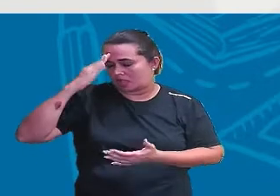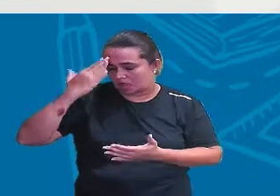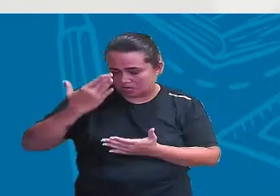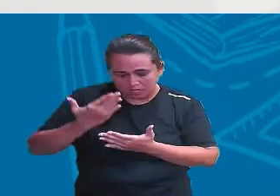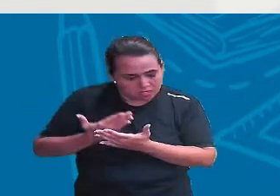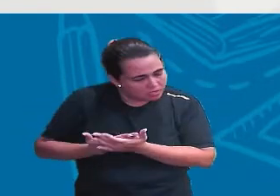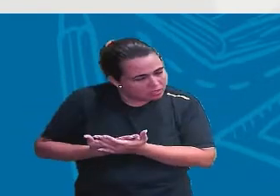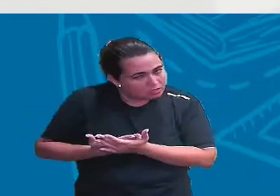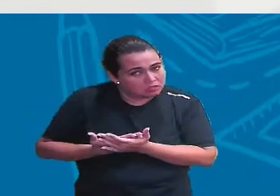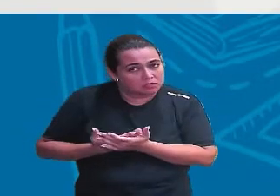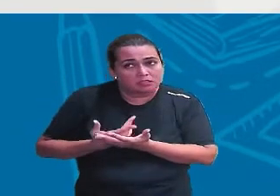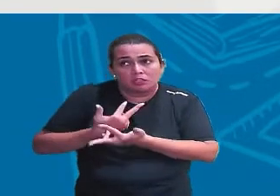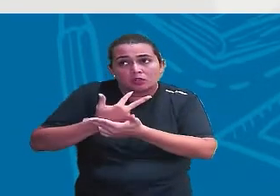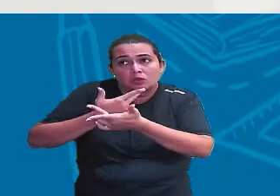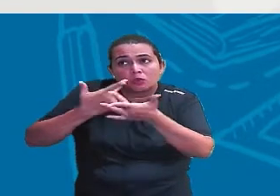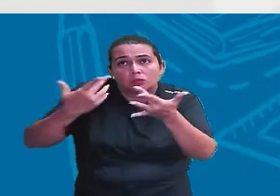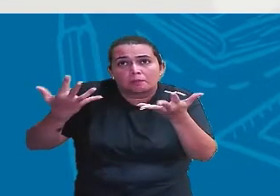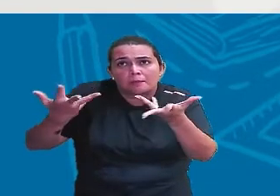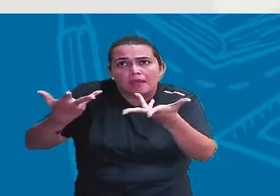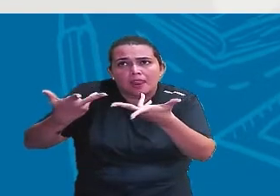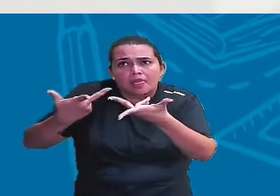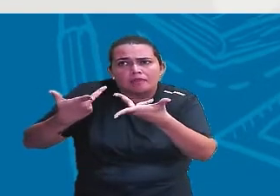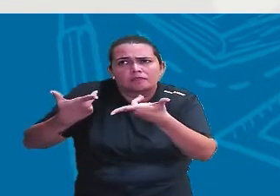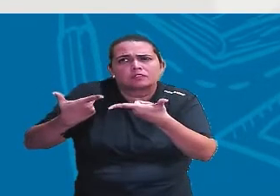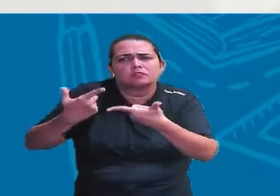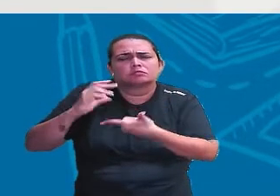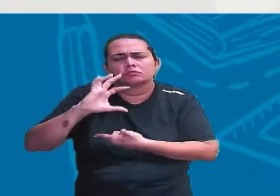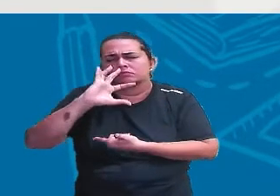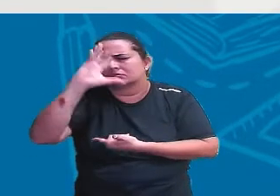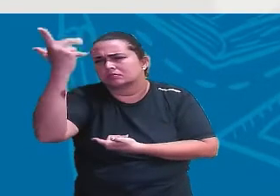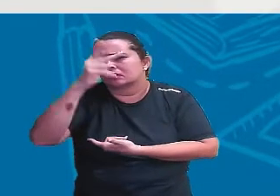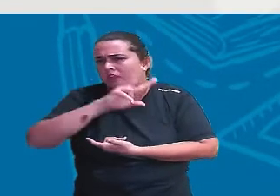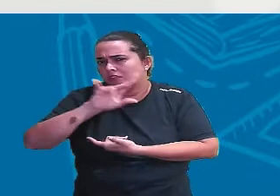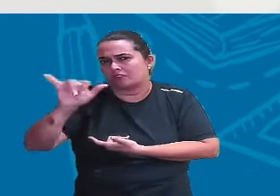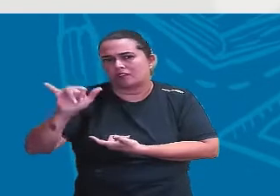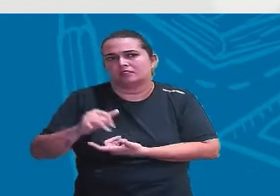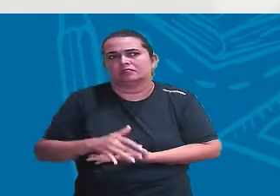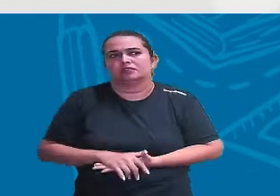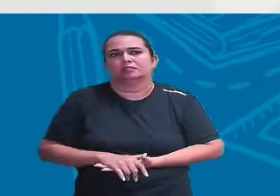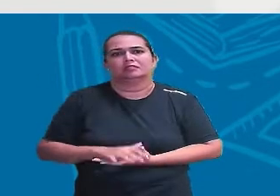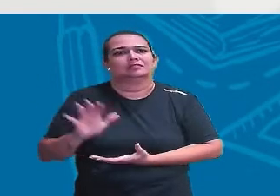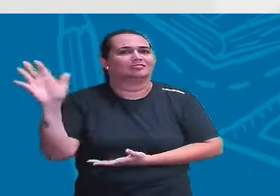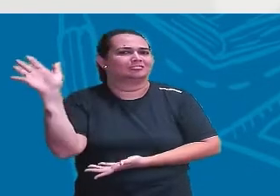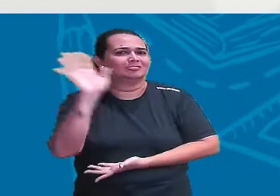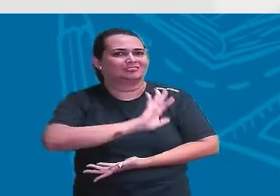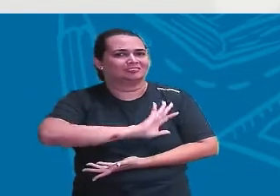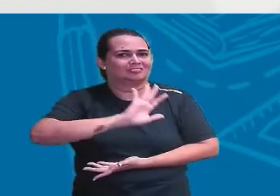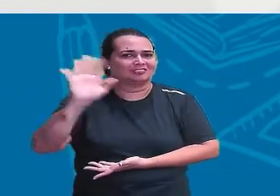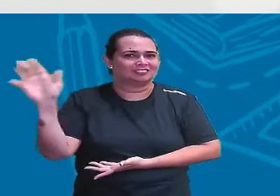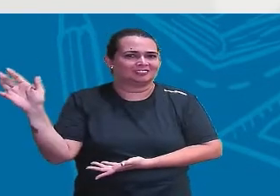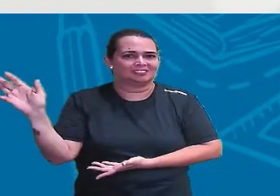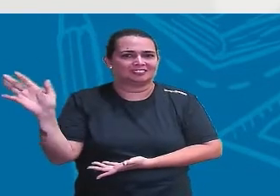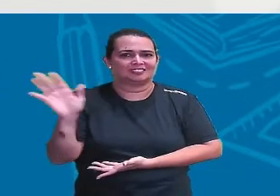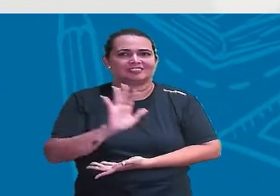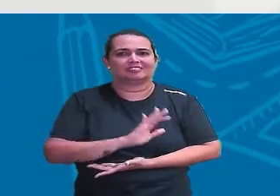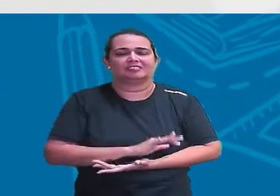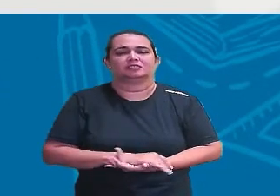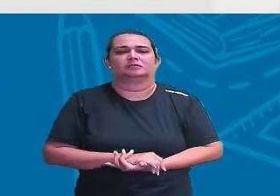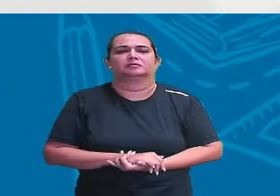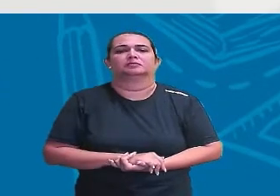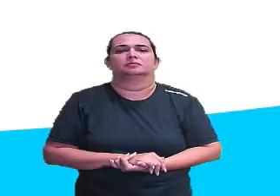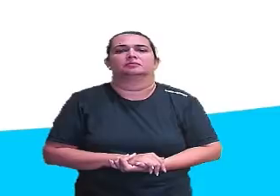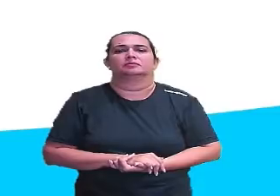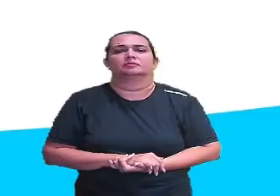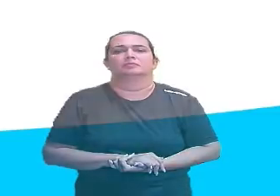sempre acredite que algo maravilhoso está para acontecer. Bye bye. See you next class.